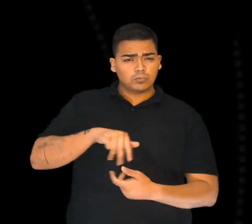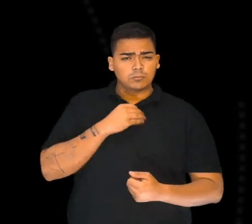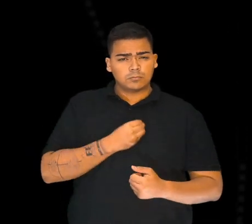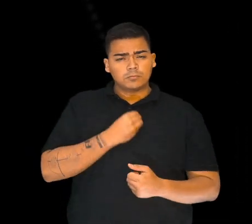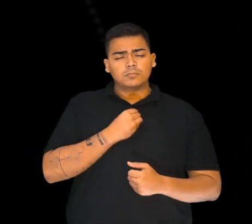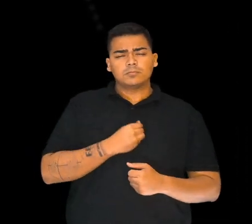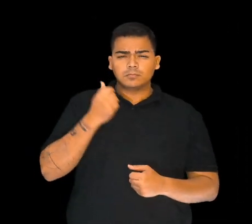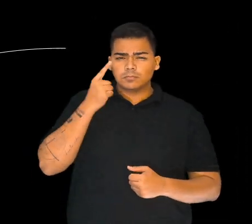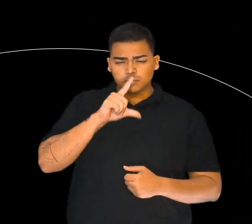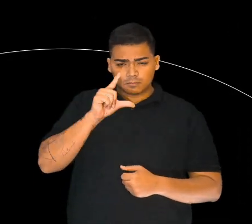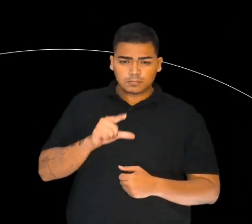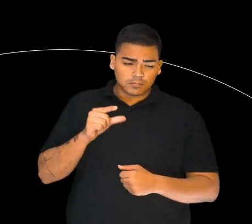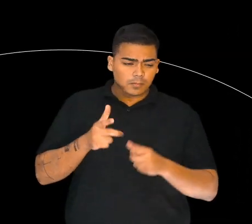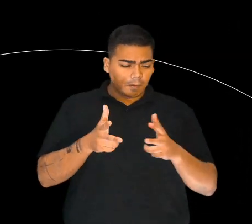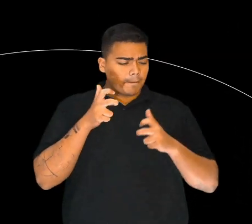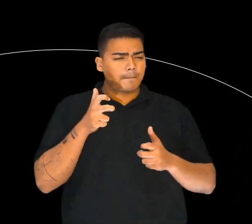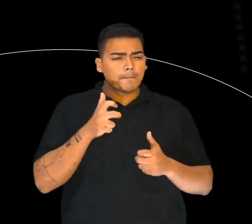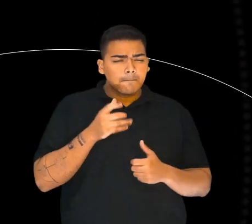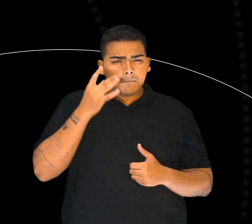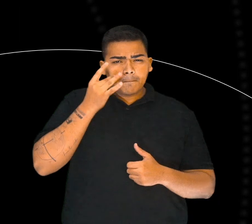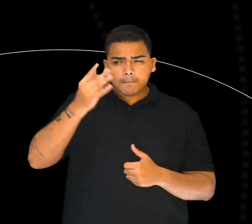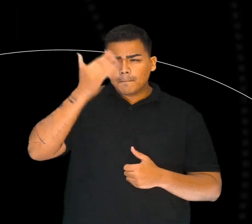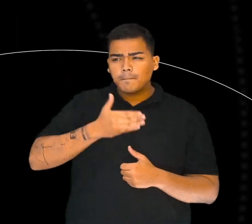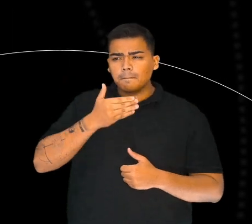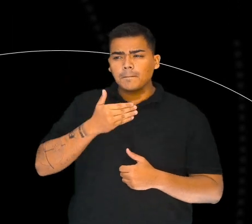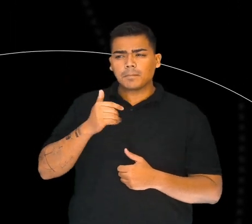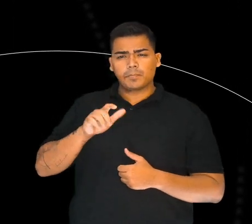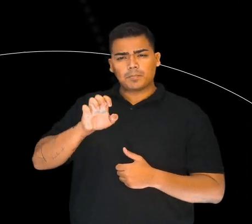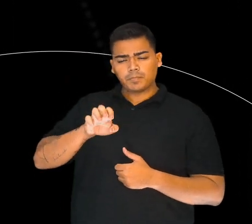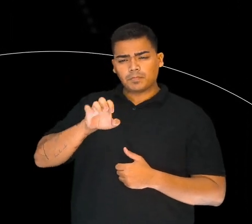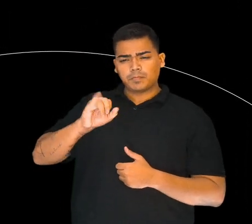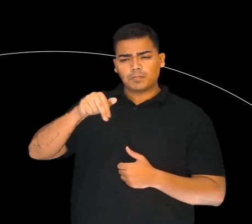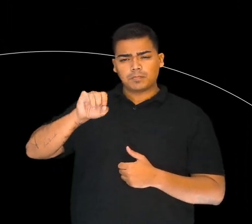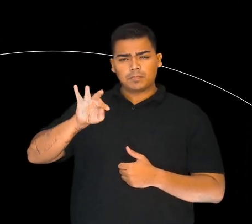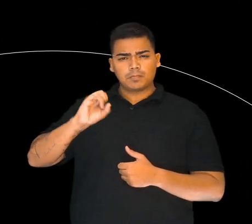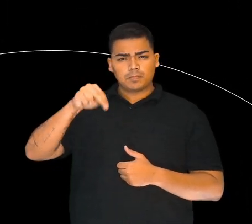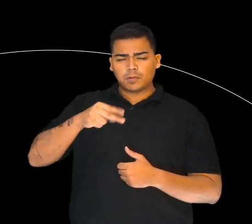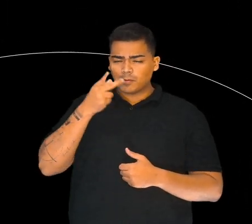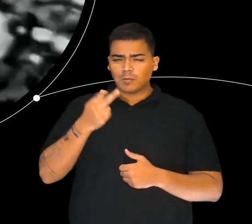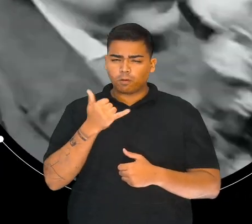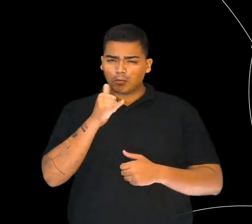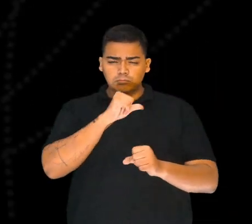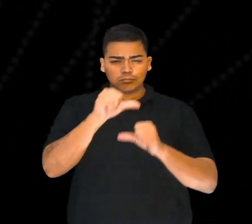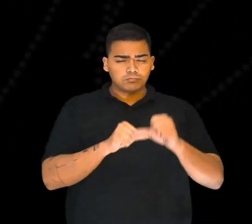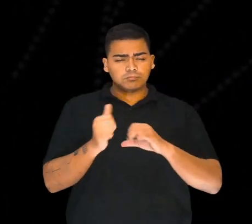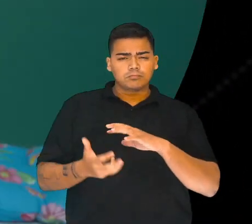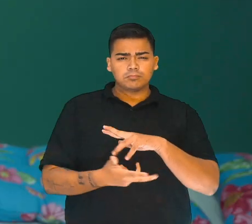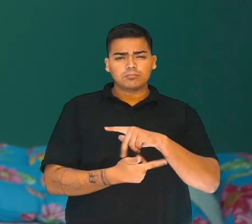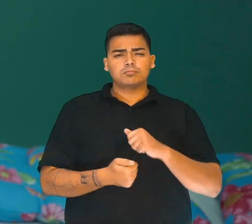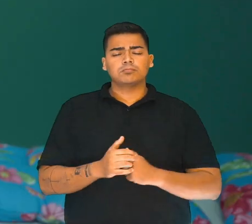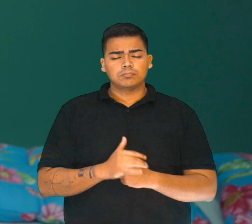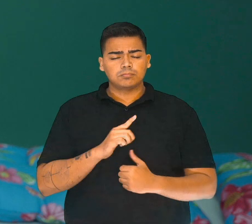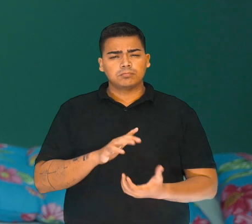mundo vivia e que ela ouviu presencialmente do Einstein, né, de que a eletrônica mudaria o mundo. Ela